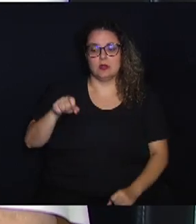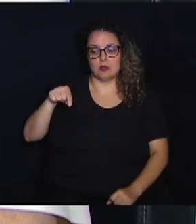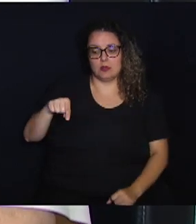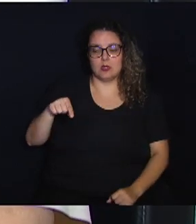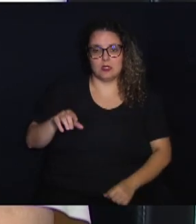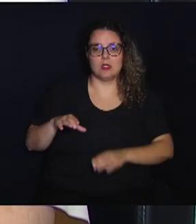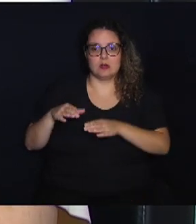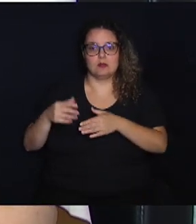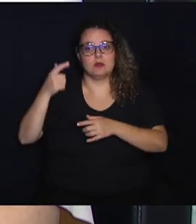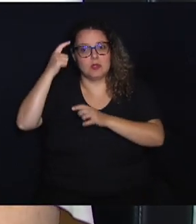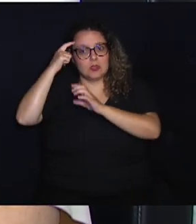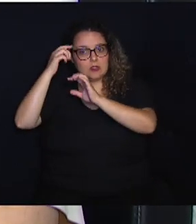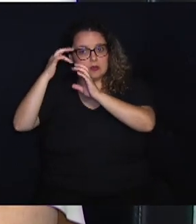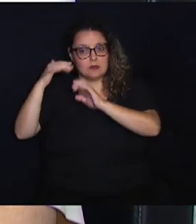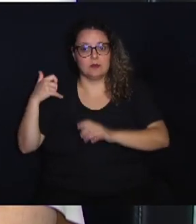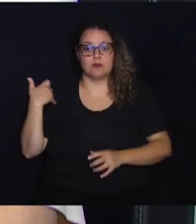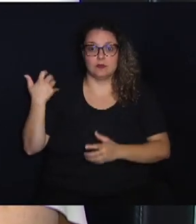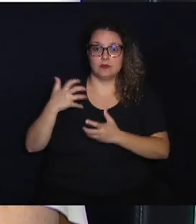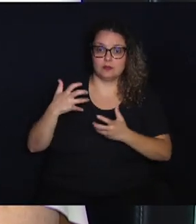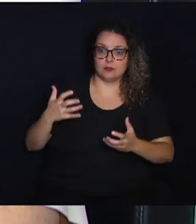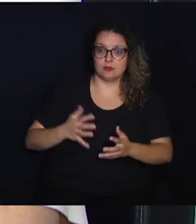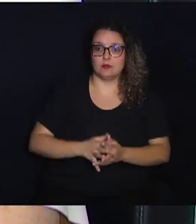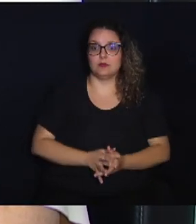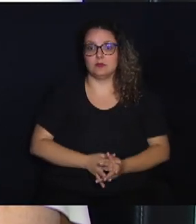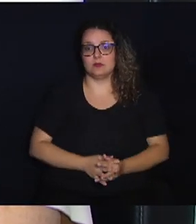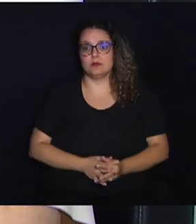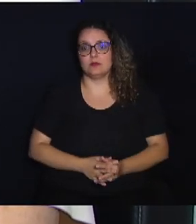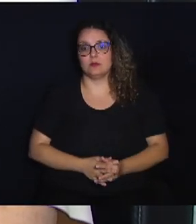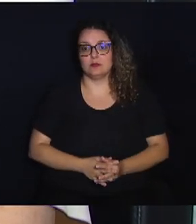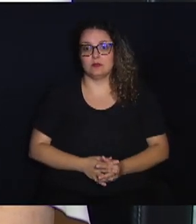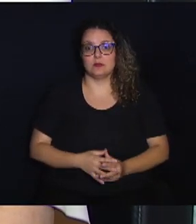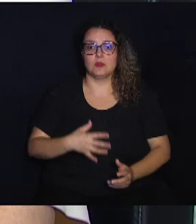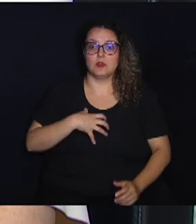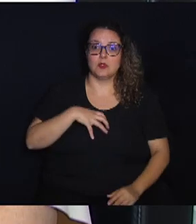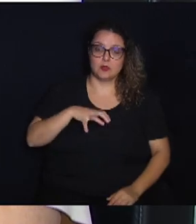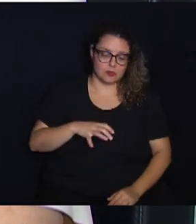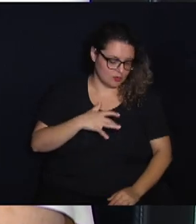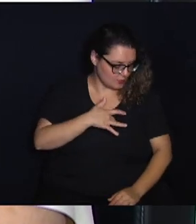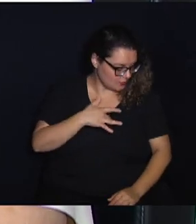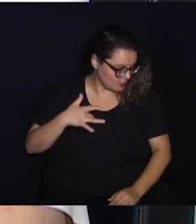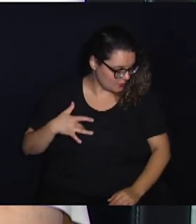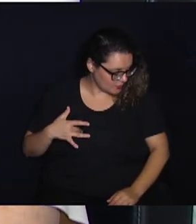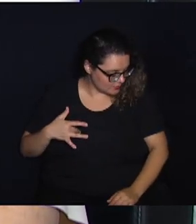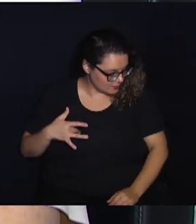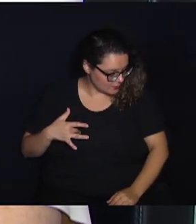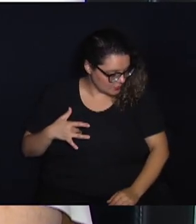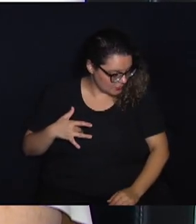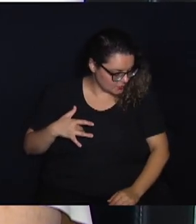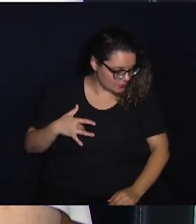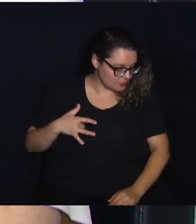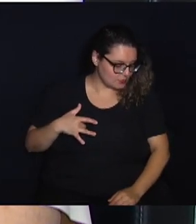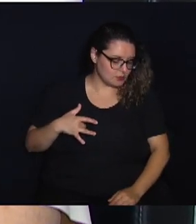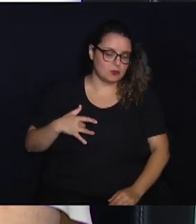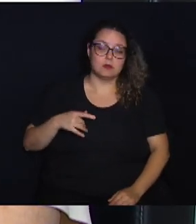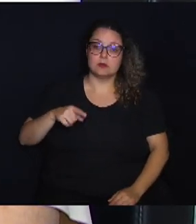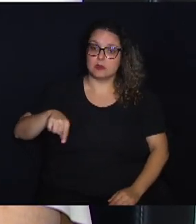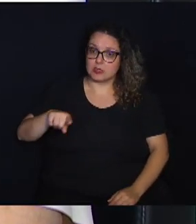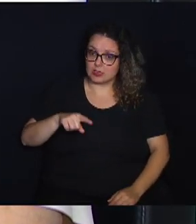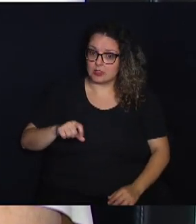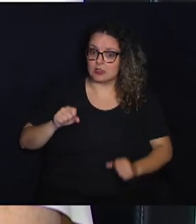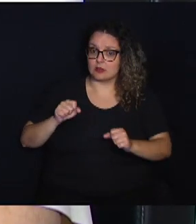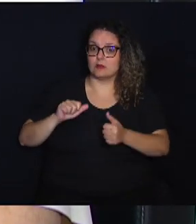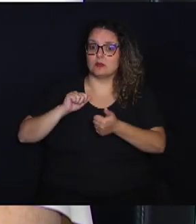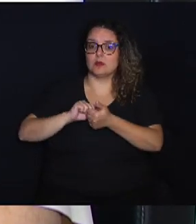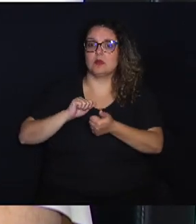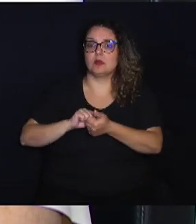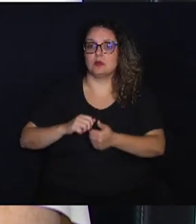que pensasse mais no idoso, na situação da saúde, para que eles tenham qualidade